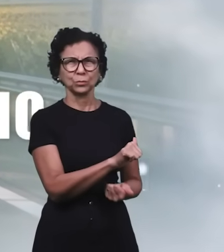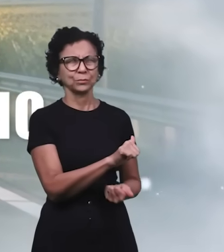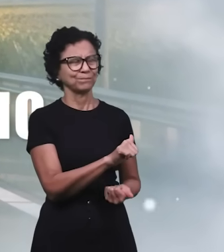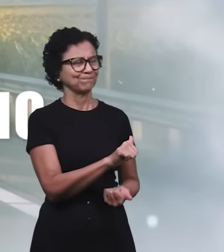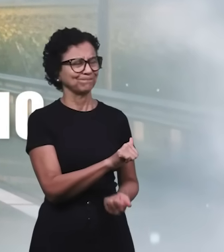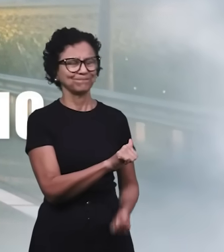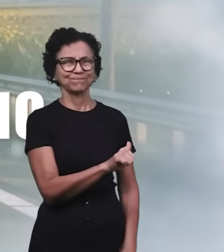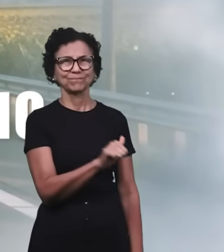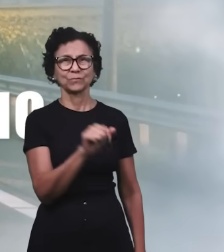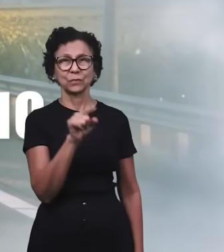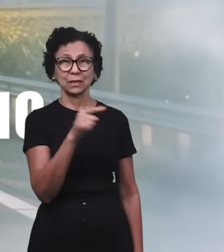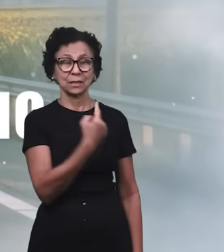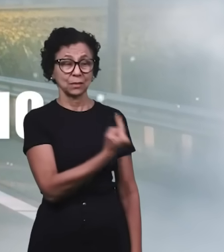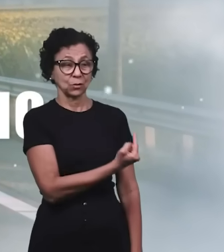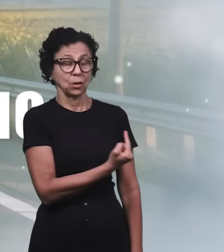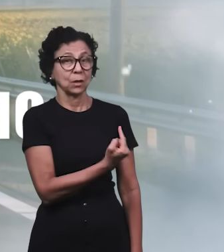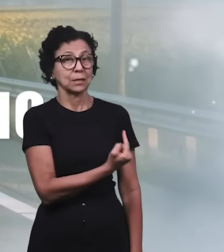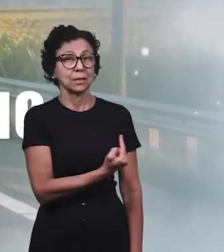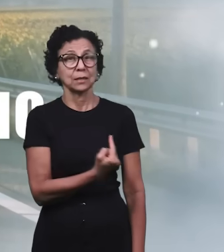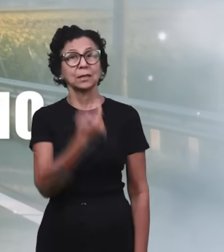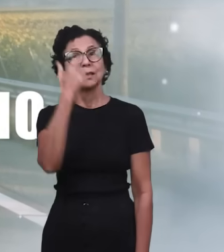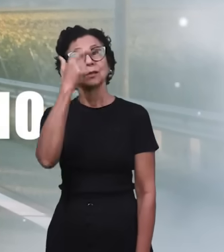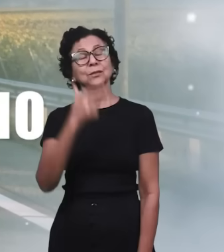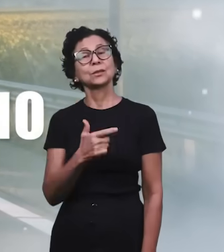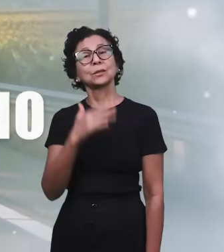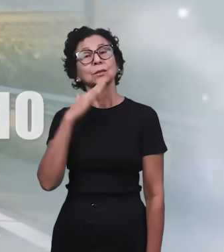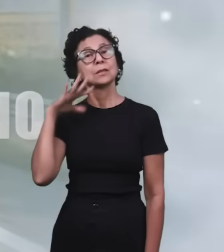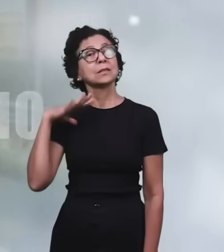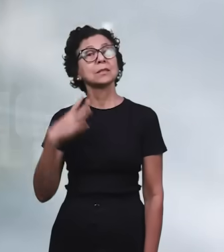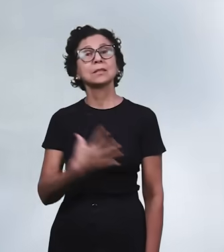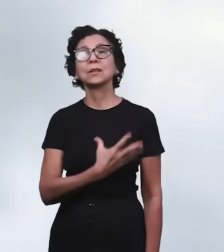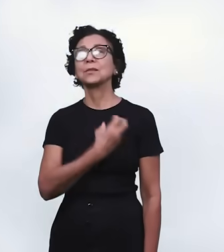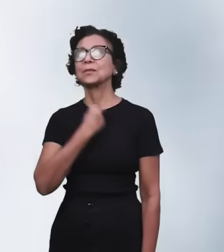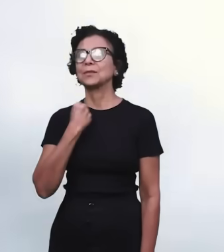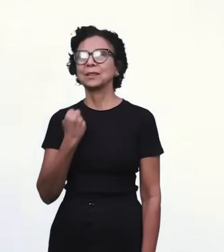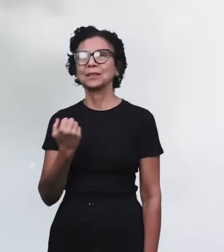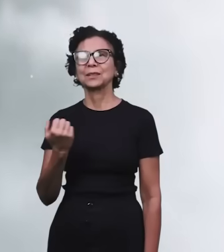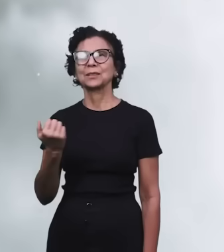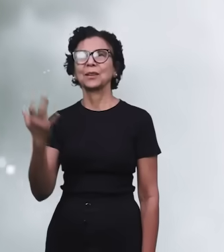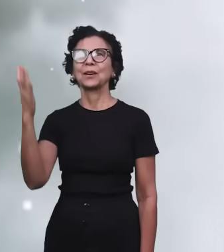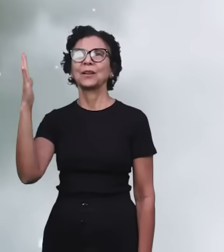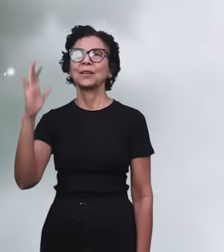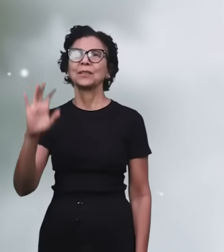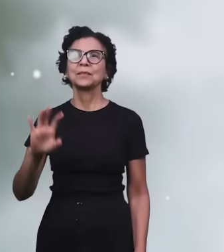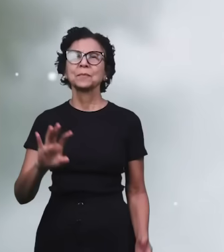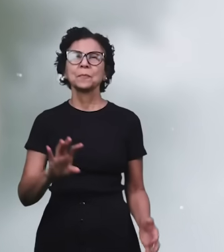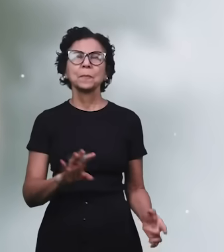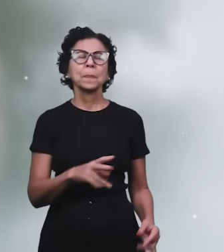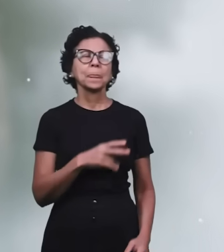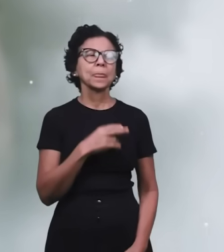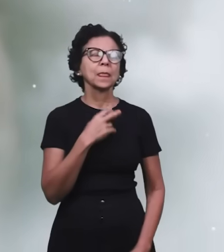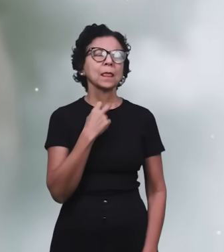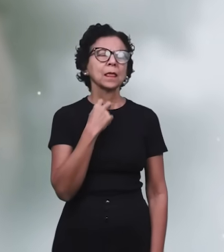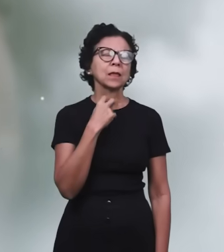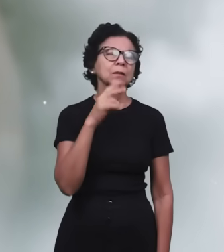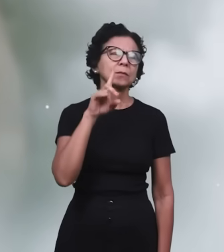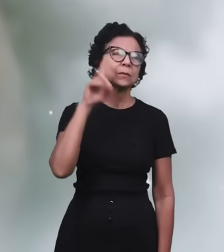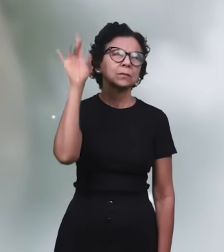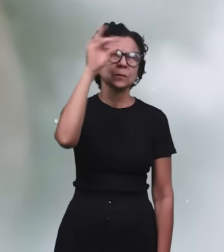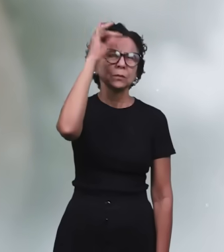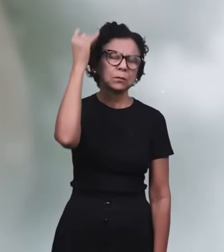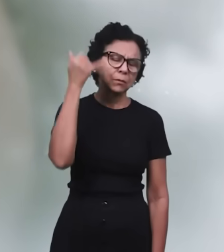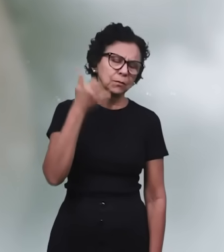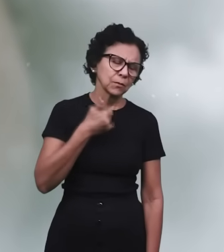caminho, que a porta do céu sou eu. Uma voz me